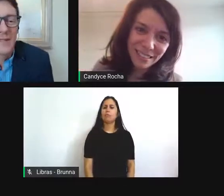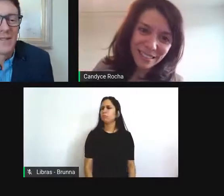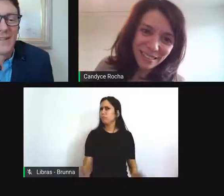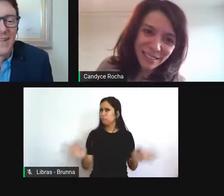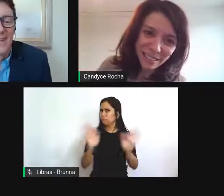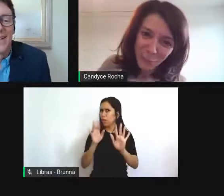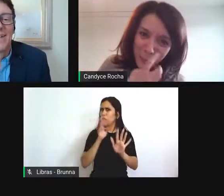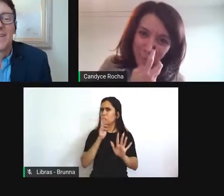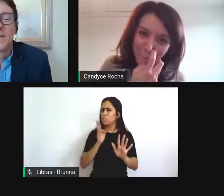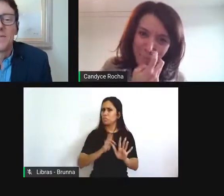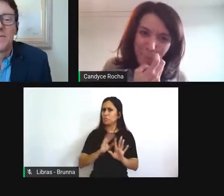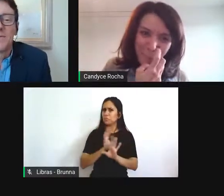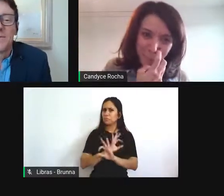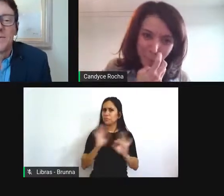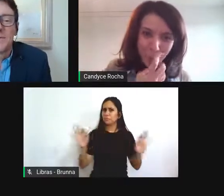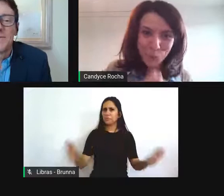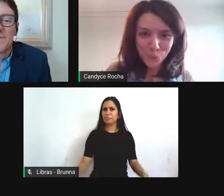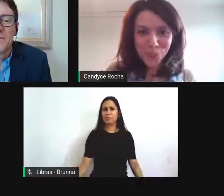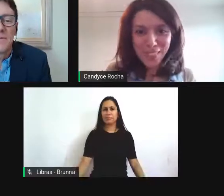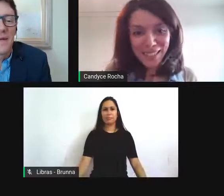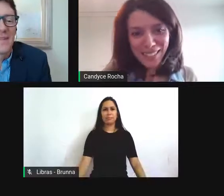Não, respondeu muito bem.